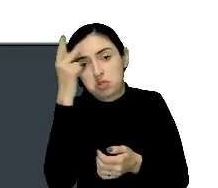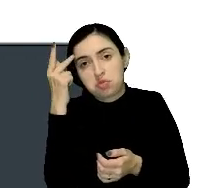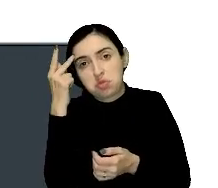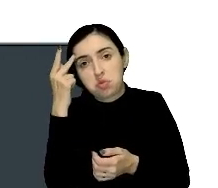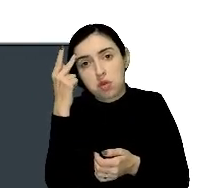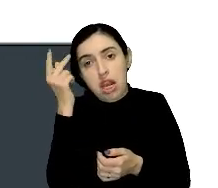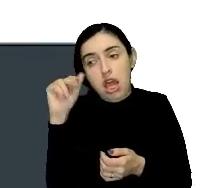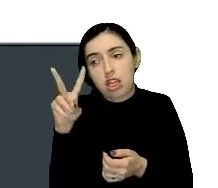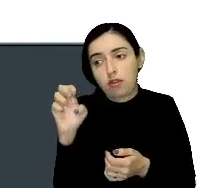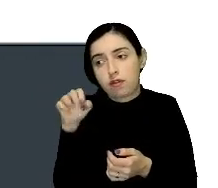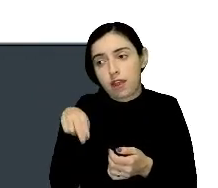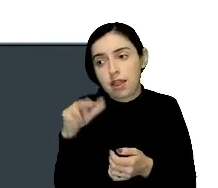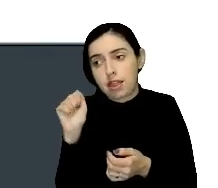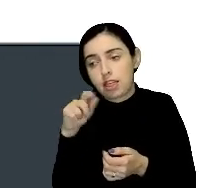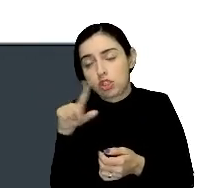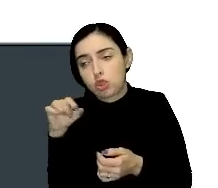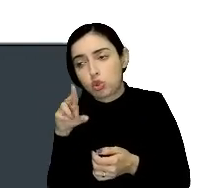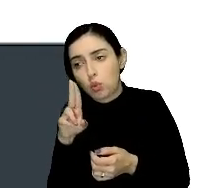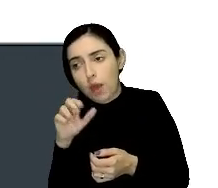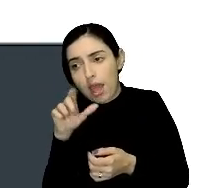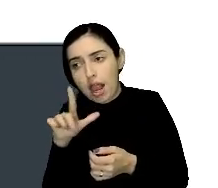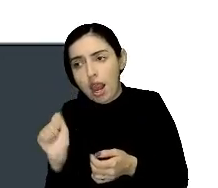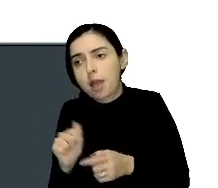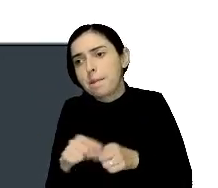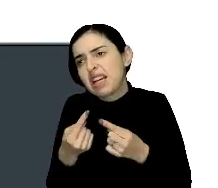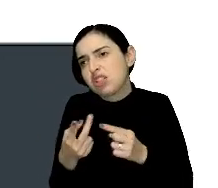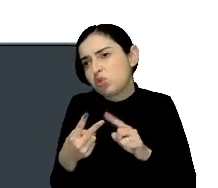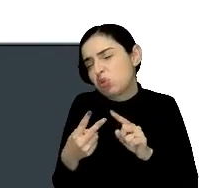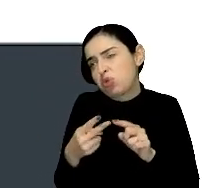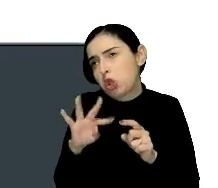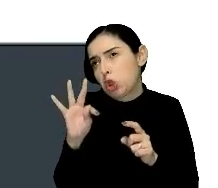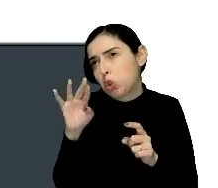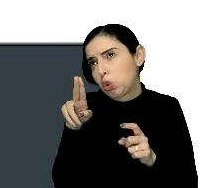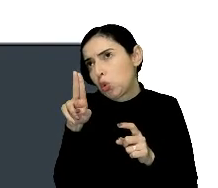dou o visto humanitário. Mas se o cara for da Turquia ou da